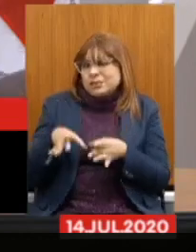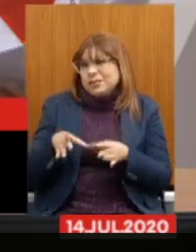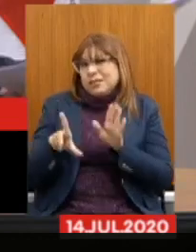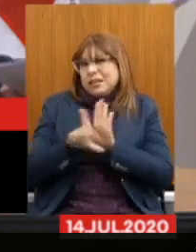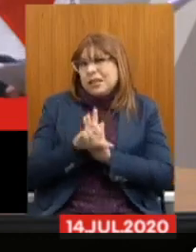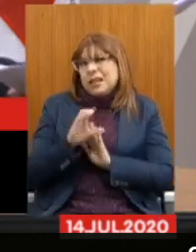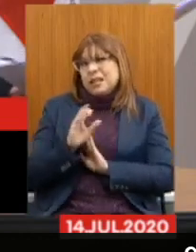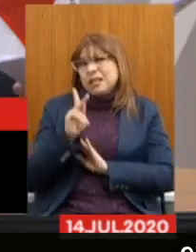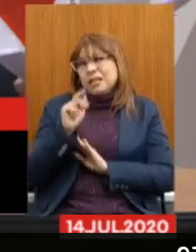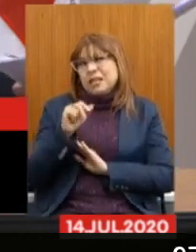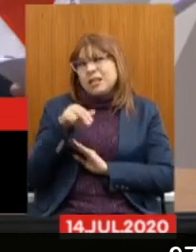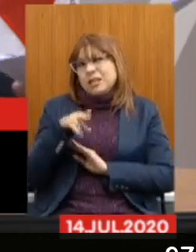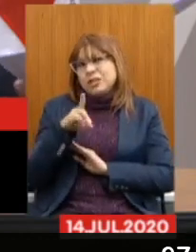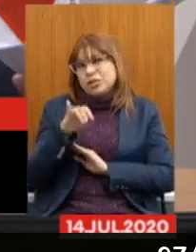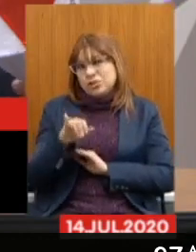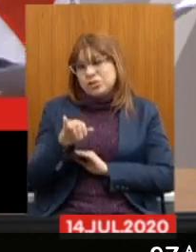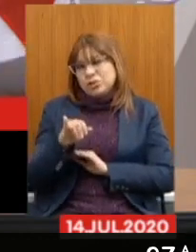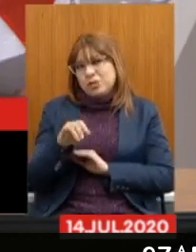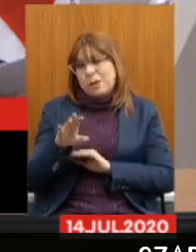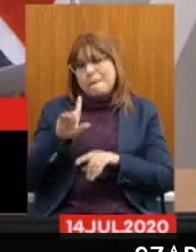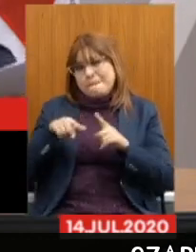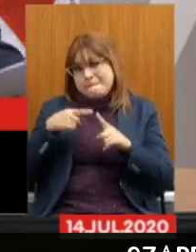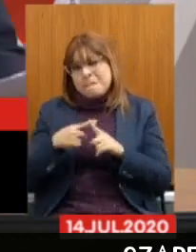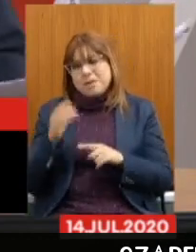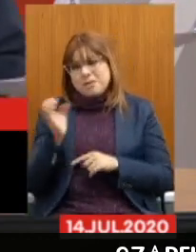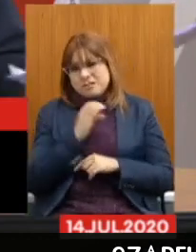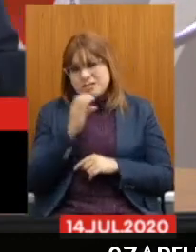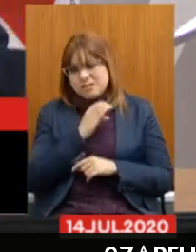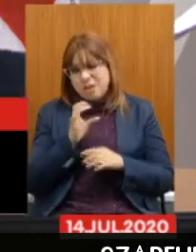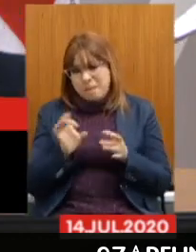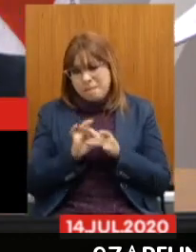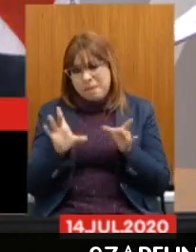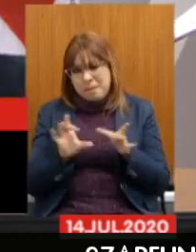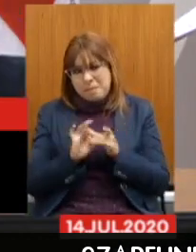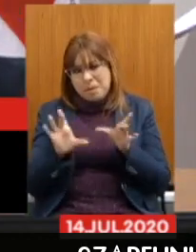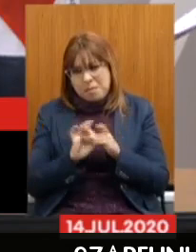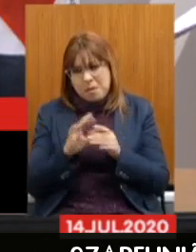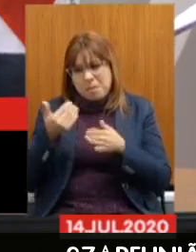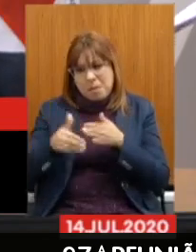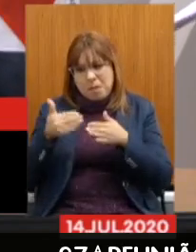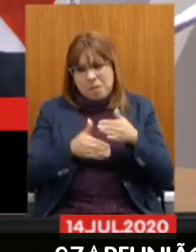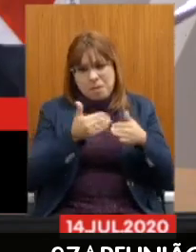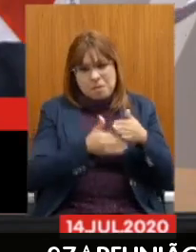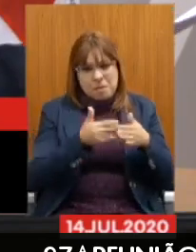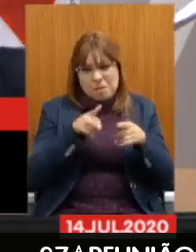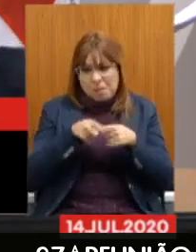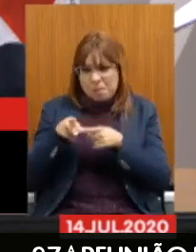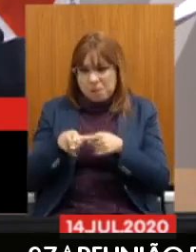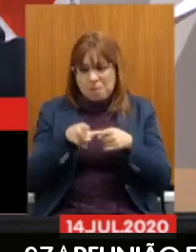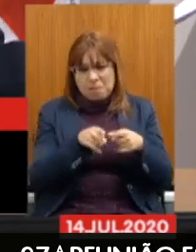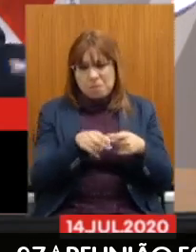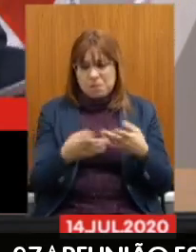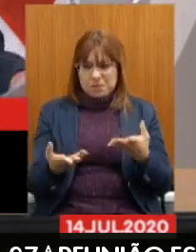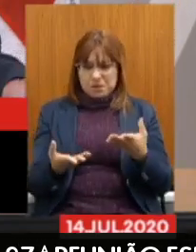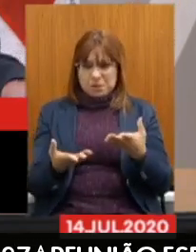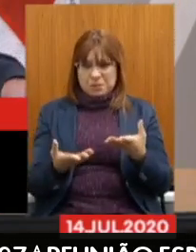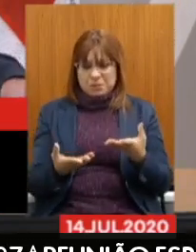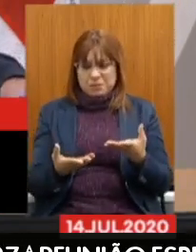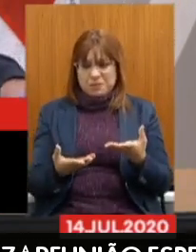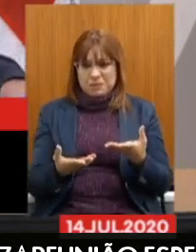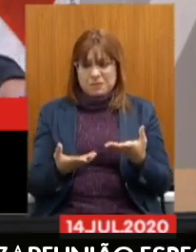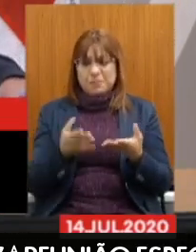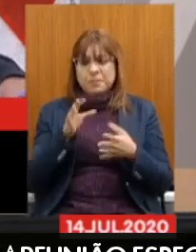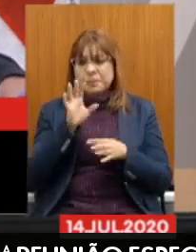e, nessa pressa, aprovar tanto corte a justamente uma pequena